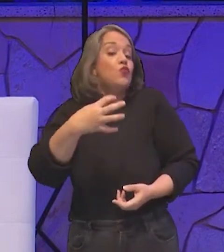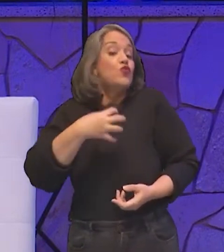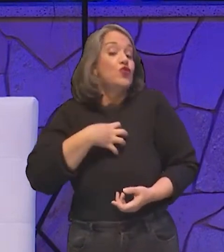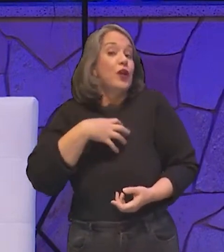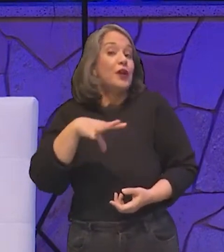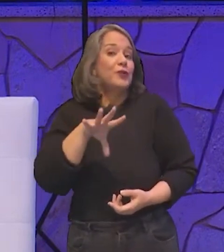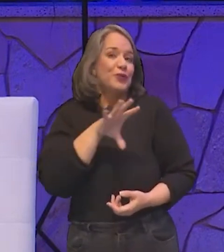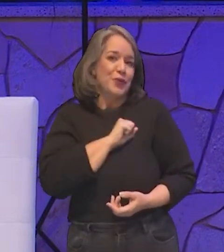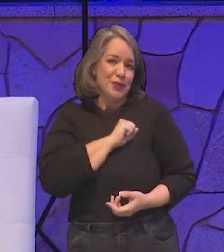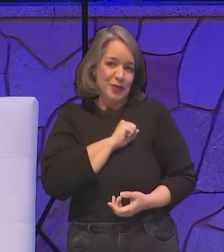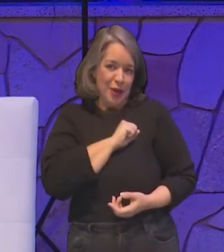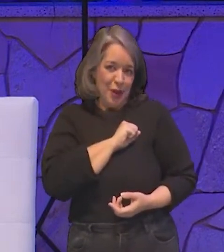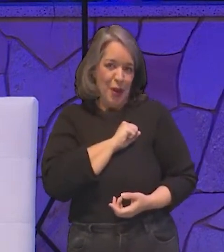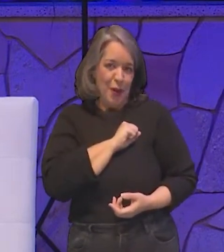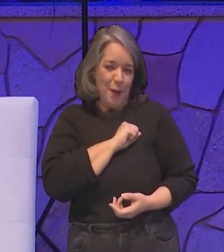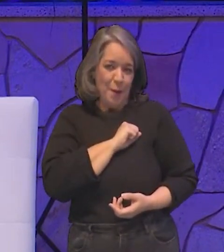sua